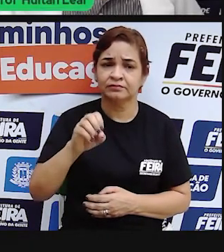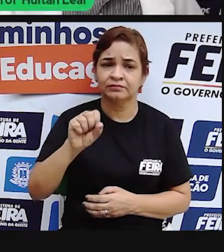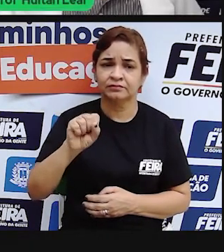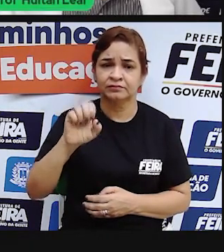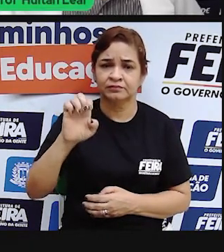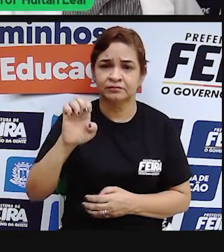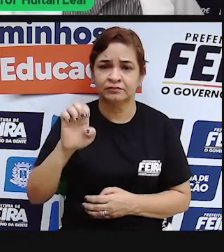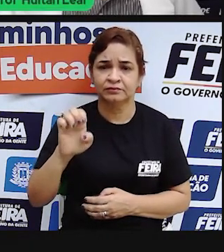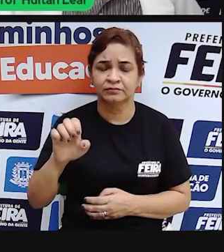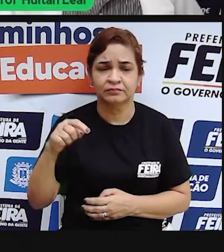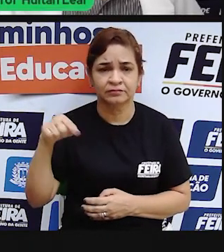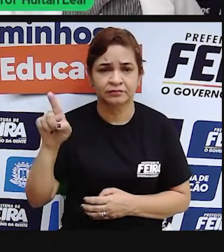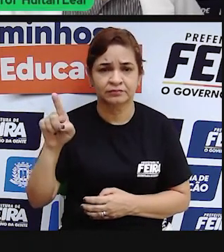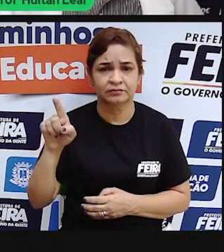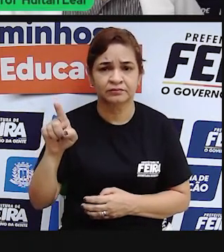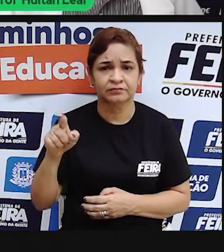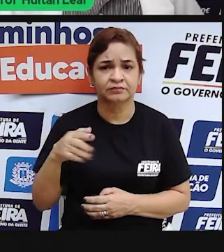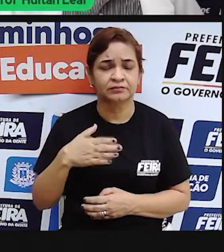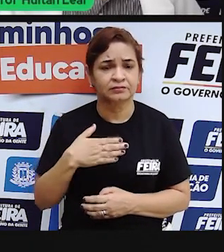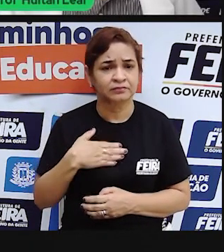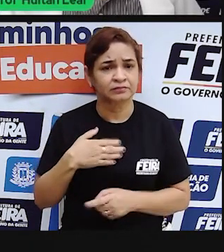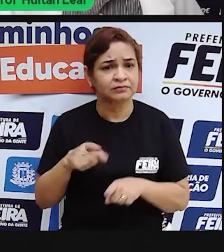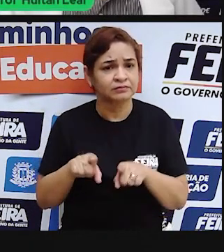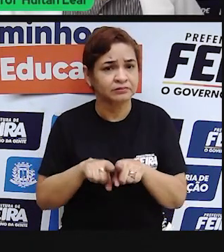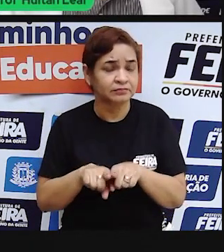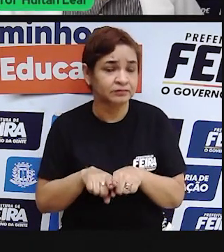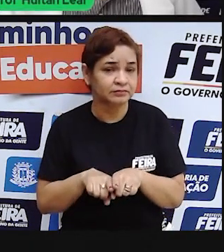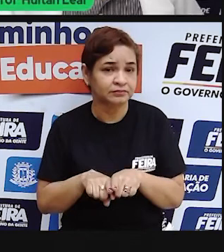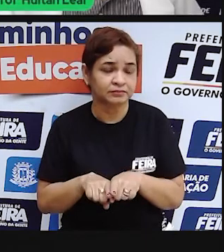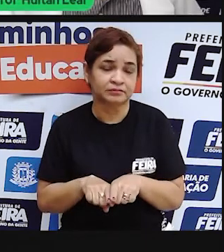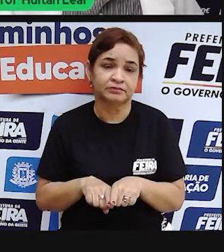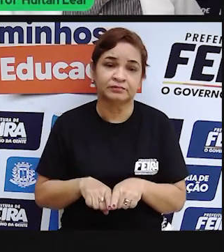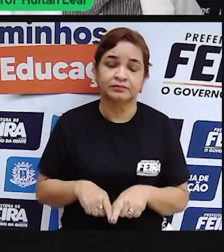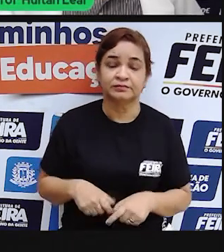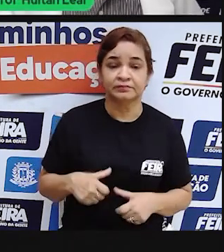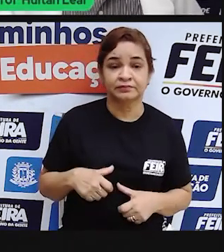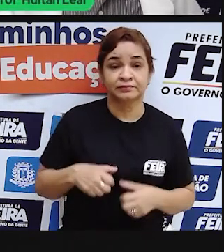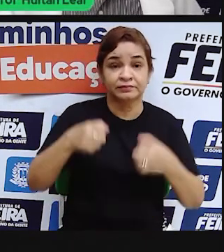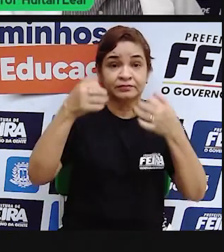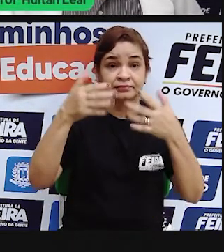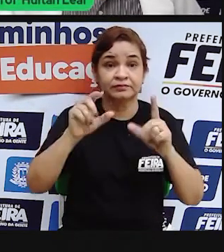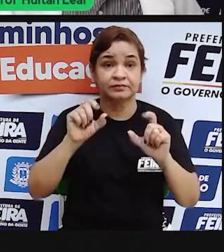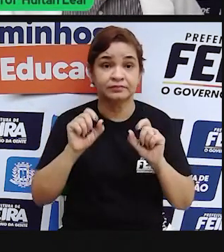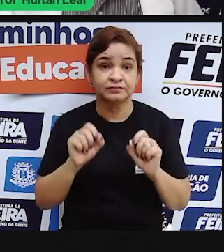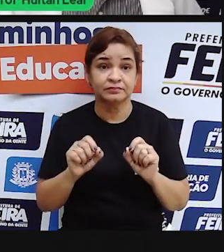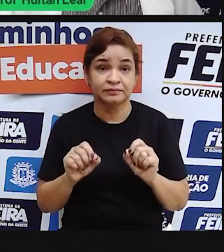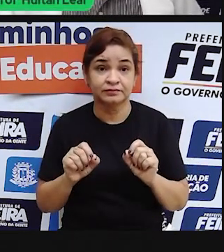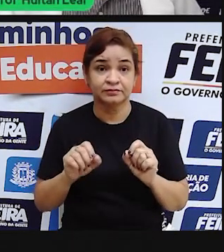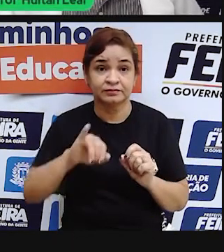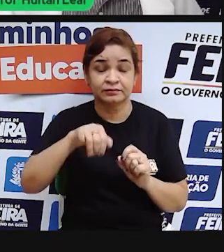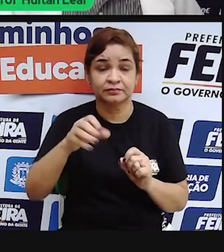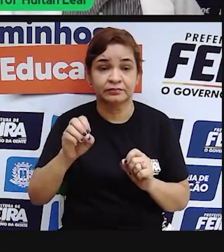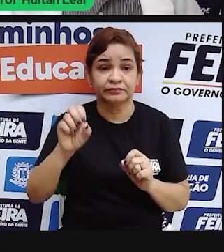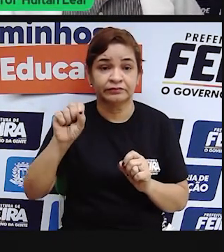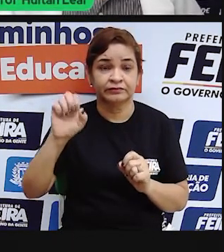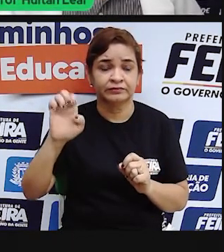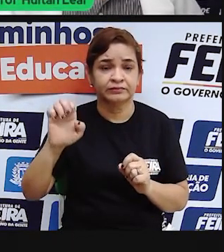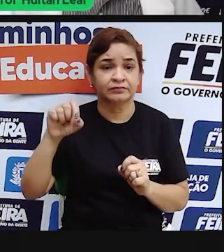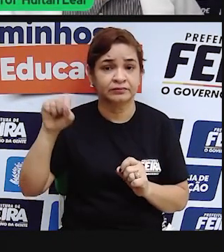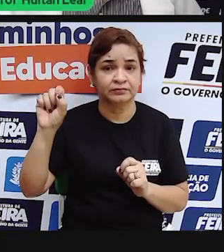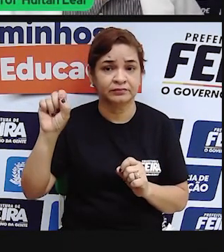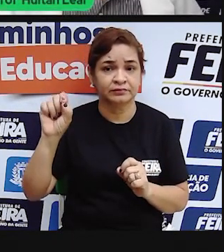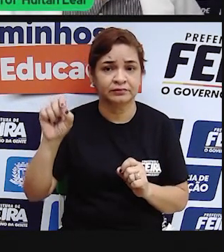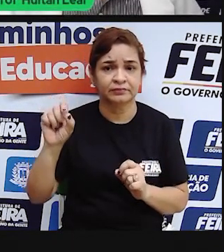de considerar está direcionada a José. Não é? Qual é